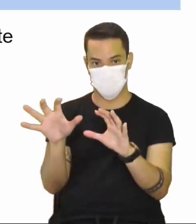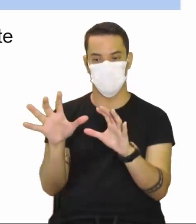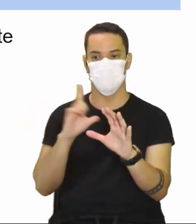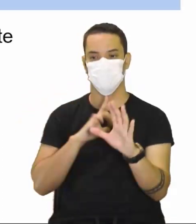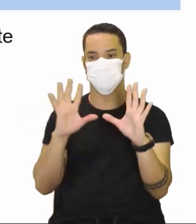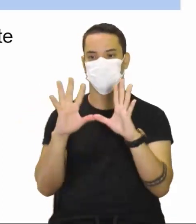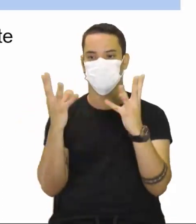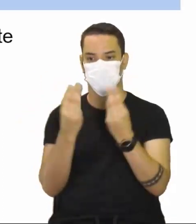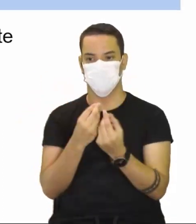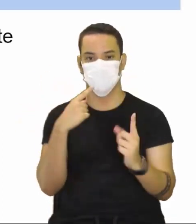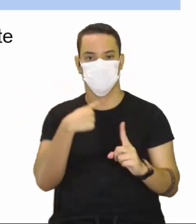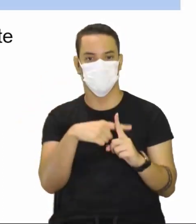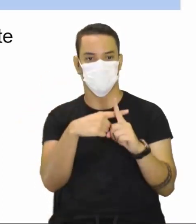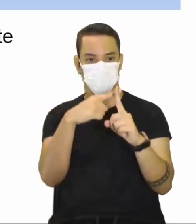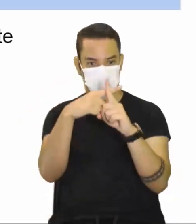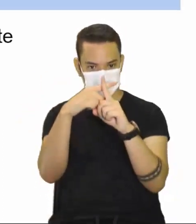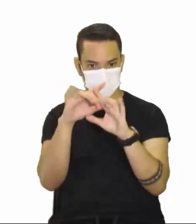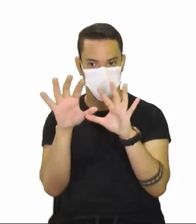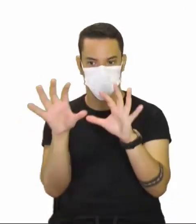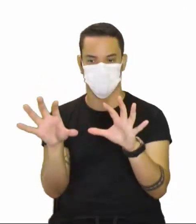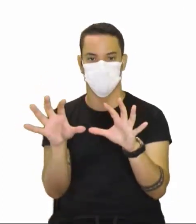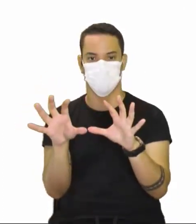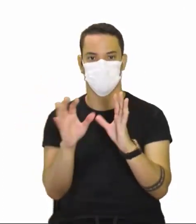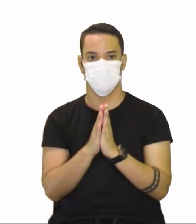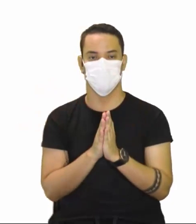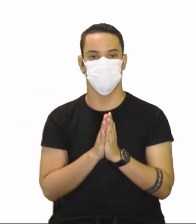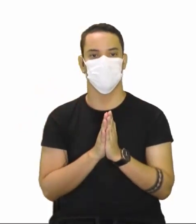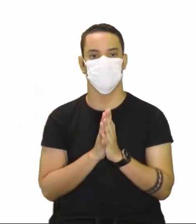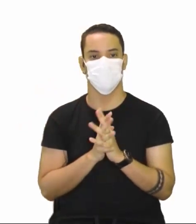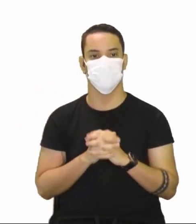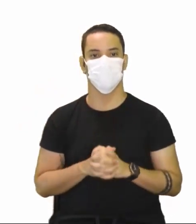as partículas positivas daquele átomo.